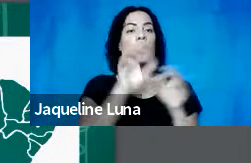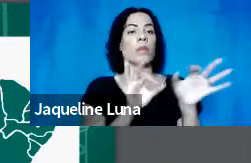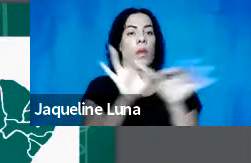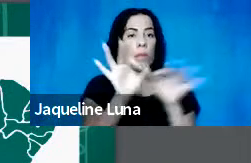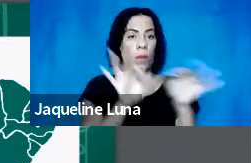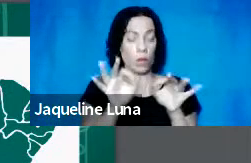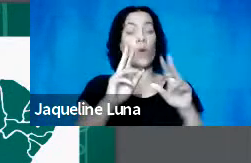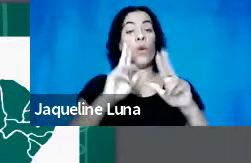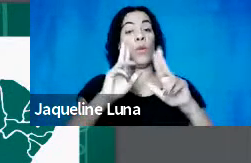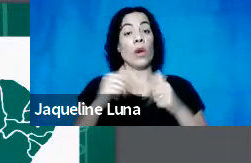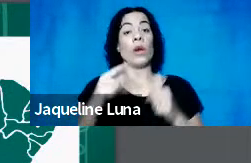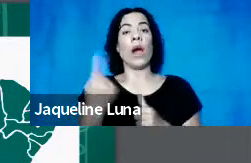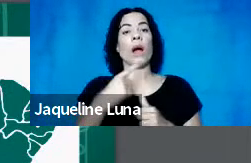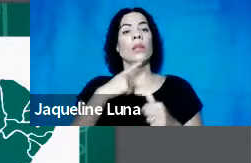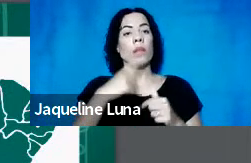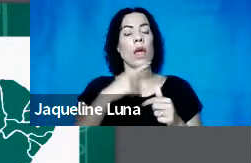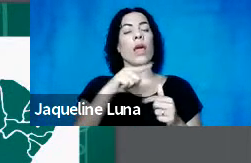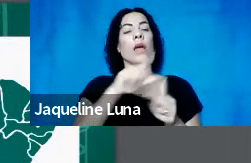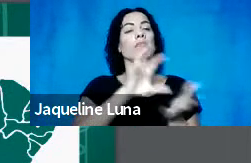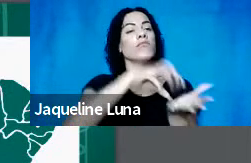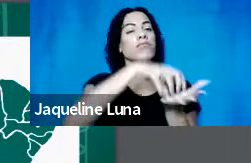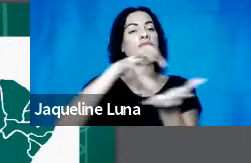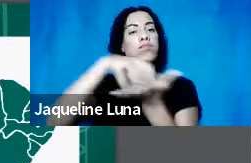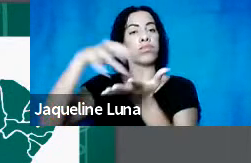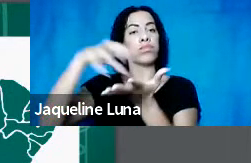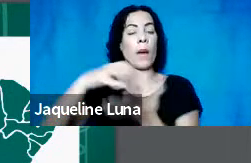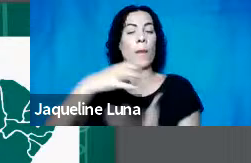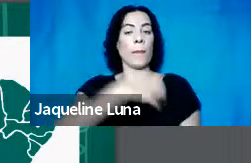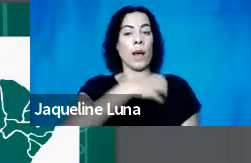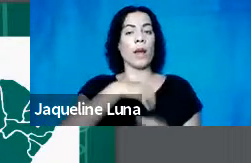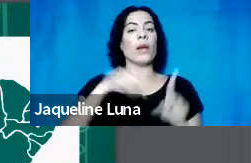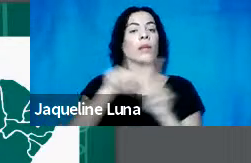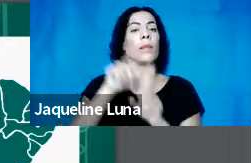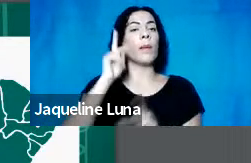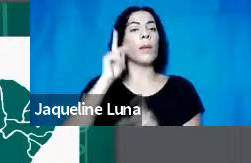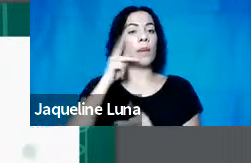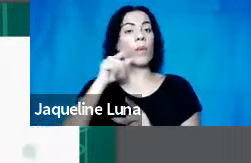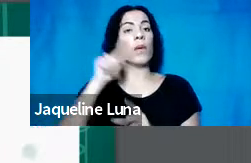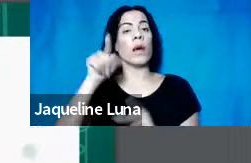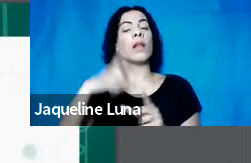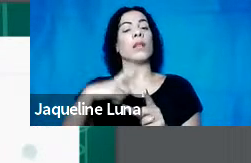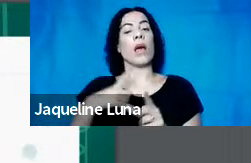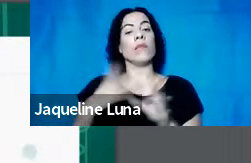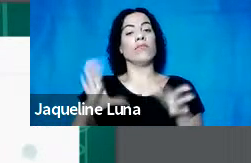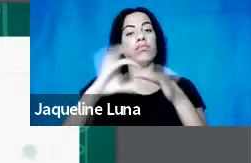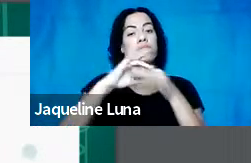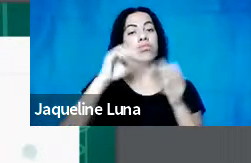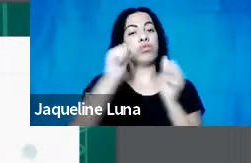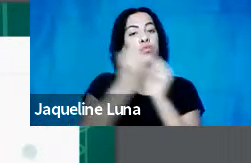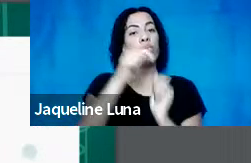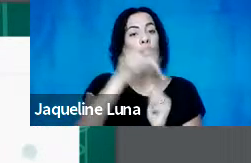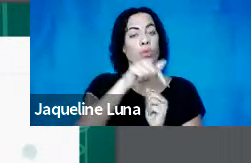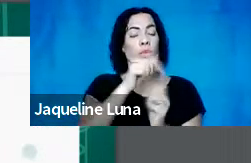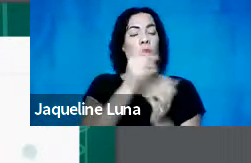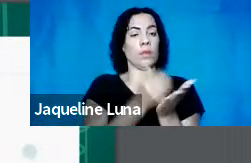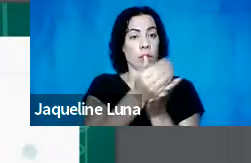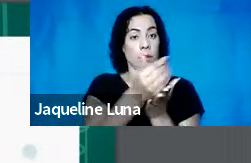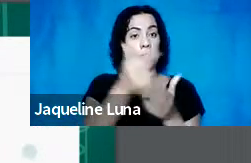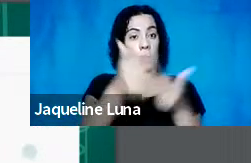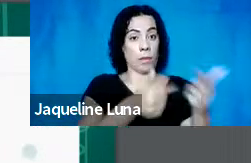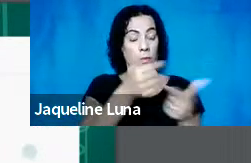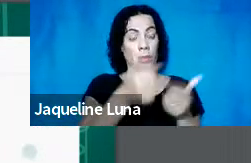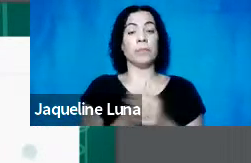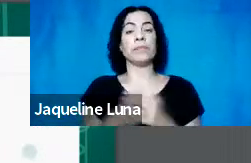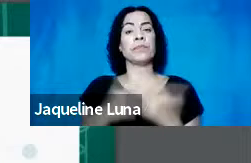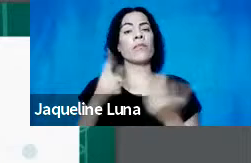isso a gente tem as unidades aqui da Bahia e do Piauí, que também estão integrados aí nessa iniciativa. É